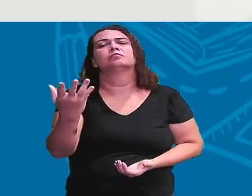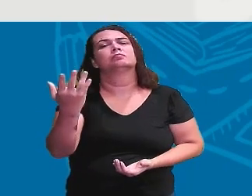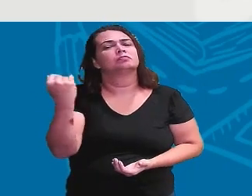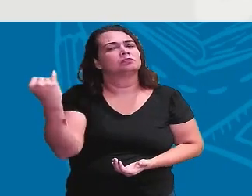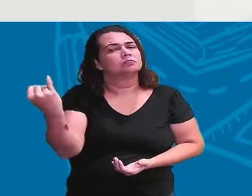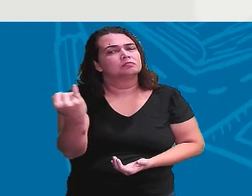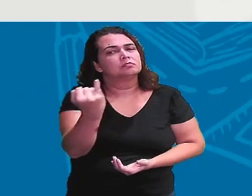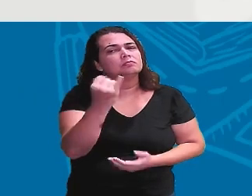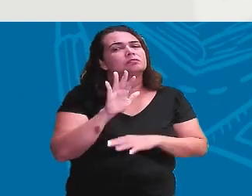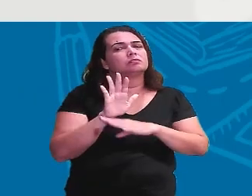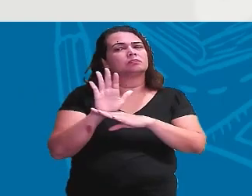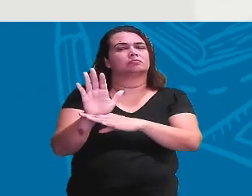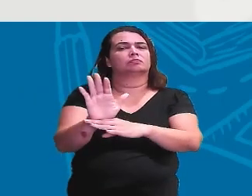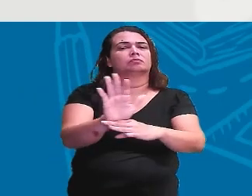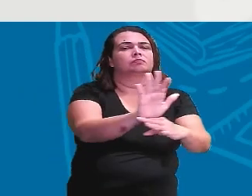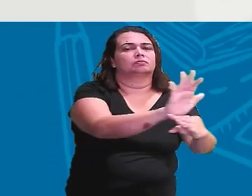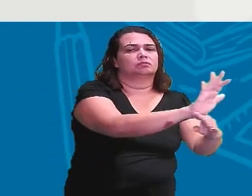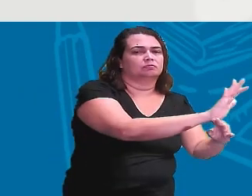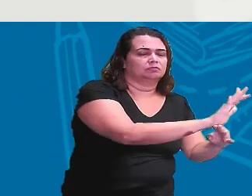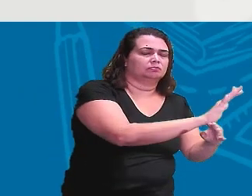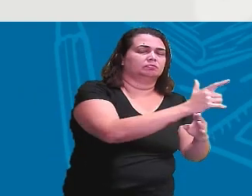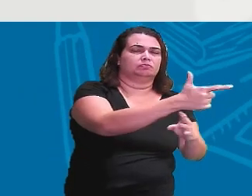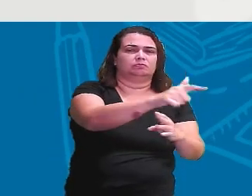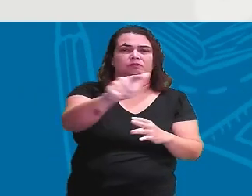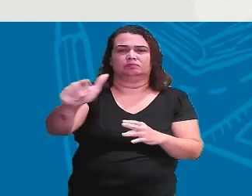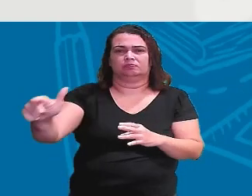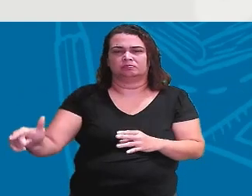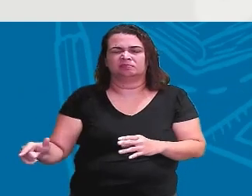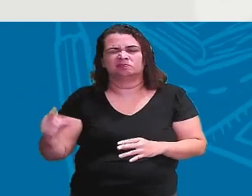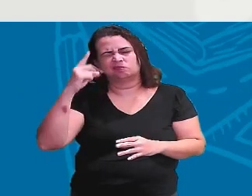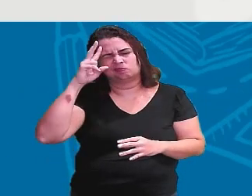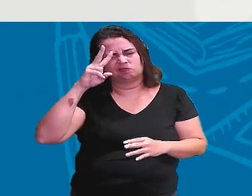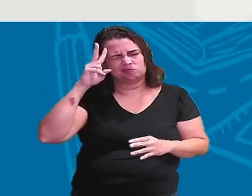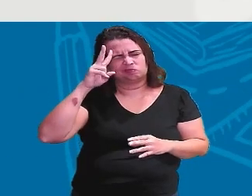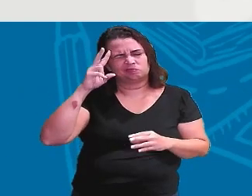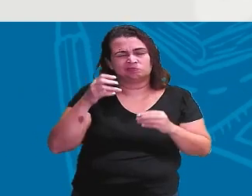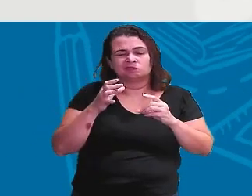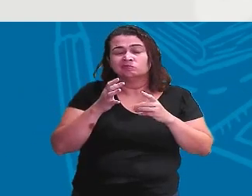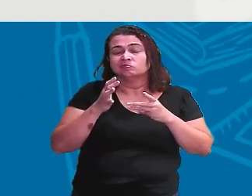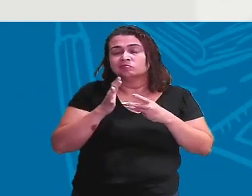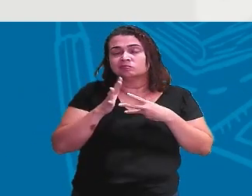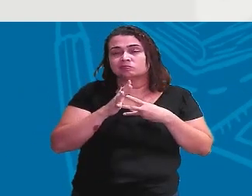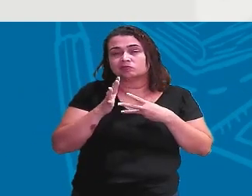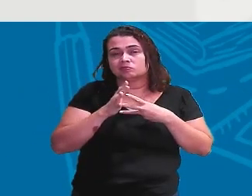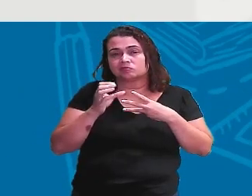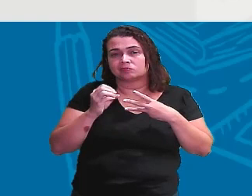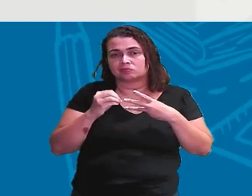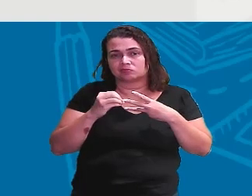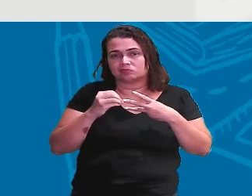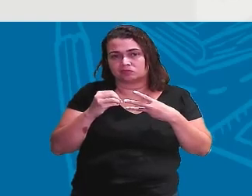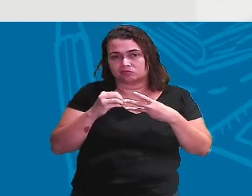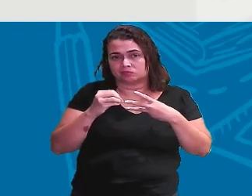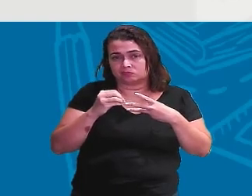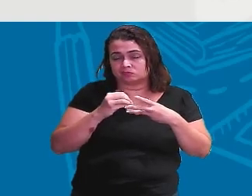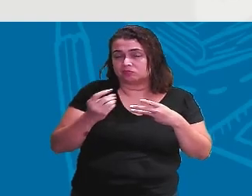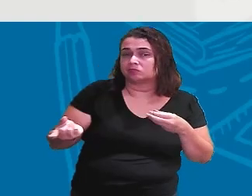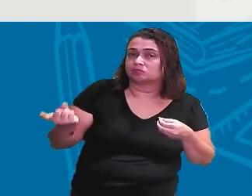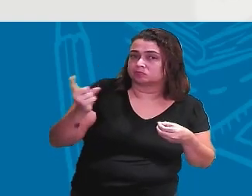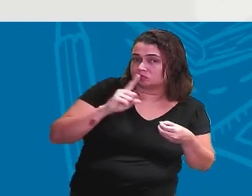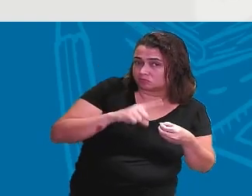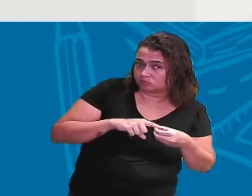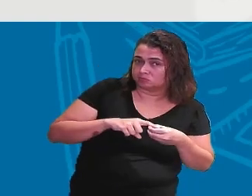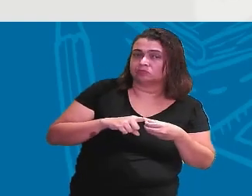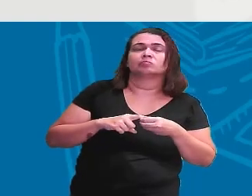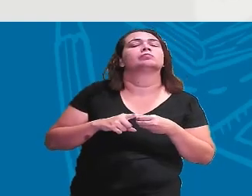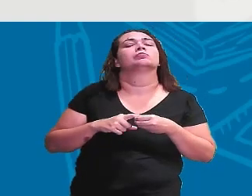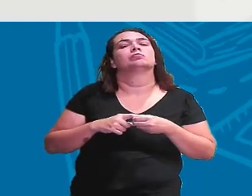salvar vidas, né? E lembrando que essas células do nosso sangue, elas se renovam com muita frequência, tá certo? Então essa